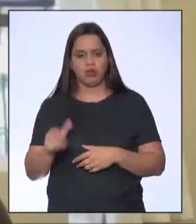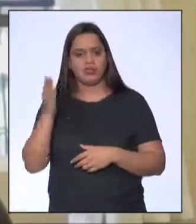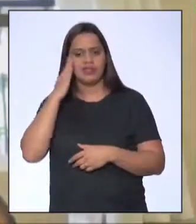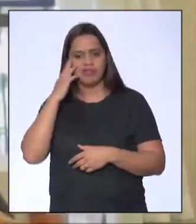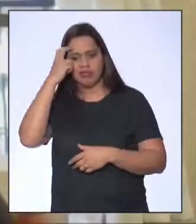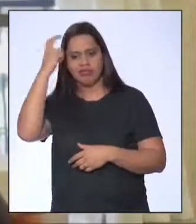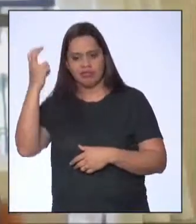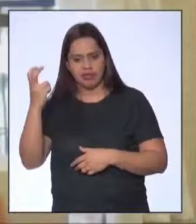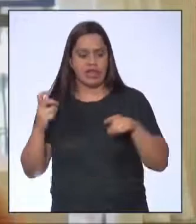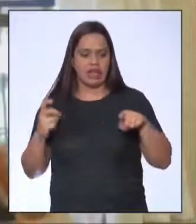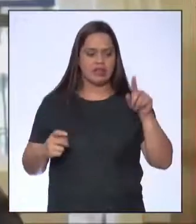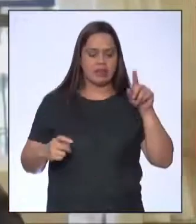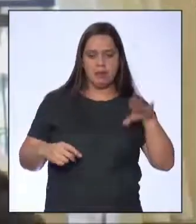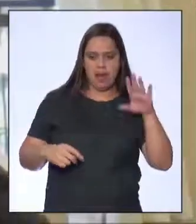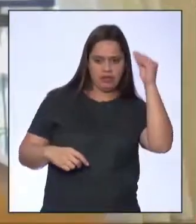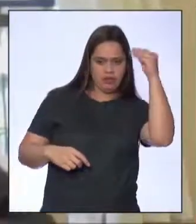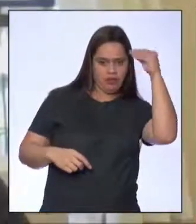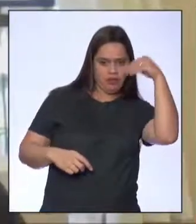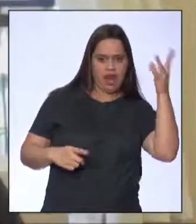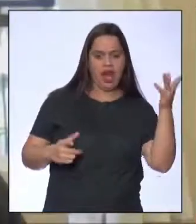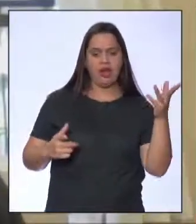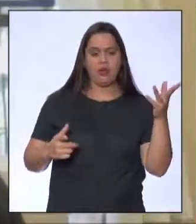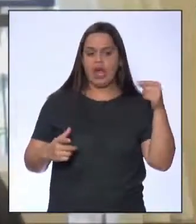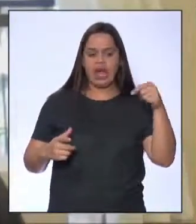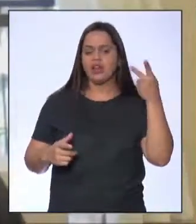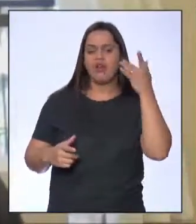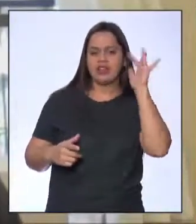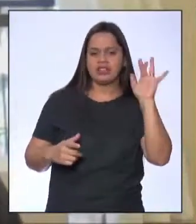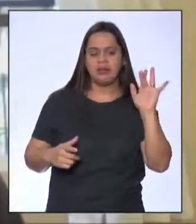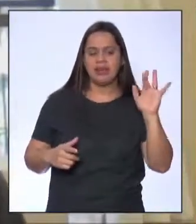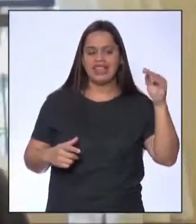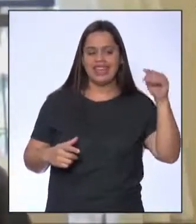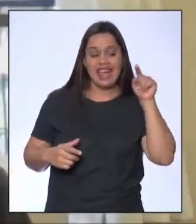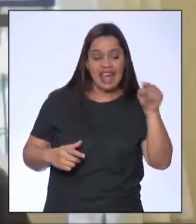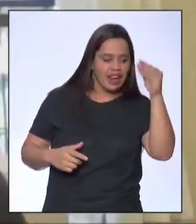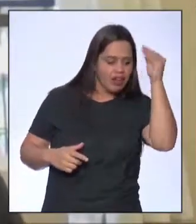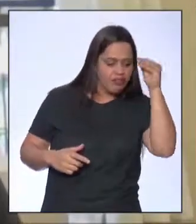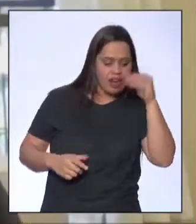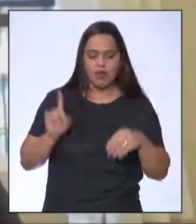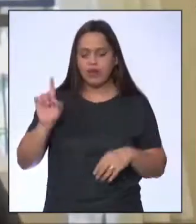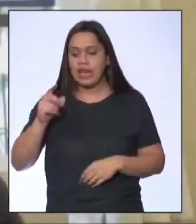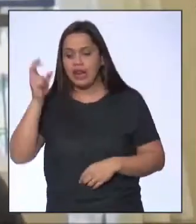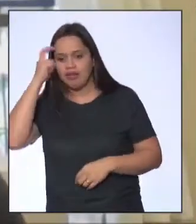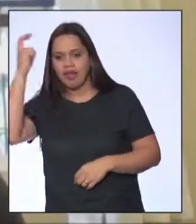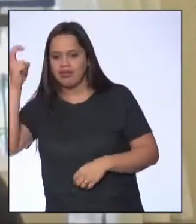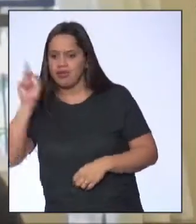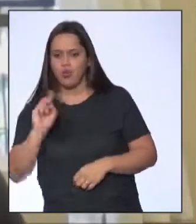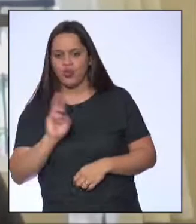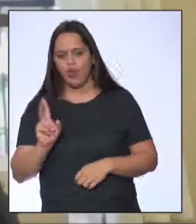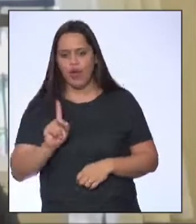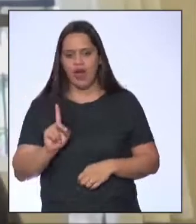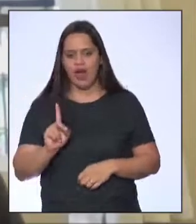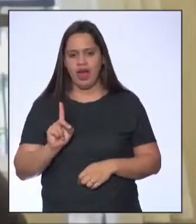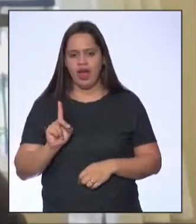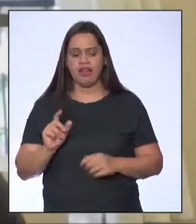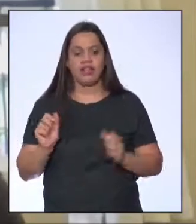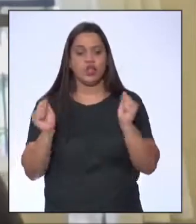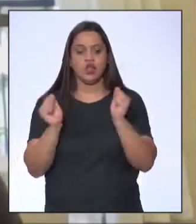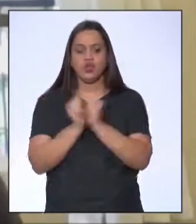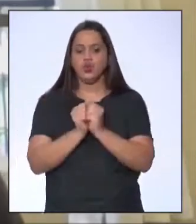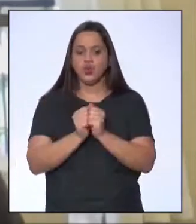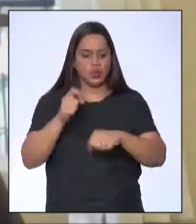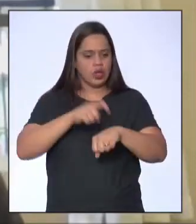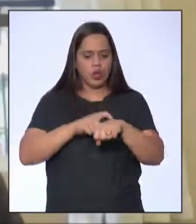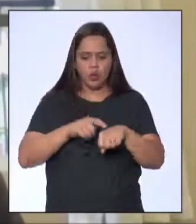defasado, ele não vai estar sabendo que ele é defasado ou está ajudando. Aqui é um trabalho em conjunto que é feito em sala de aula, durante a aula